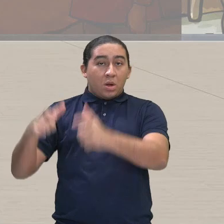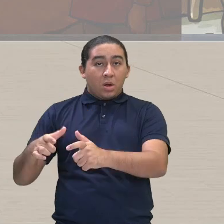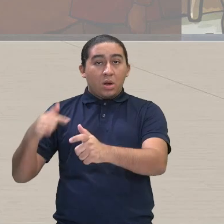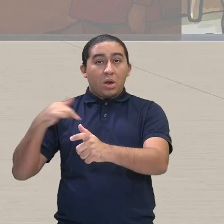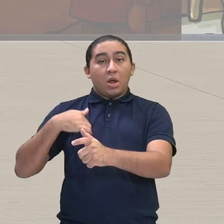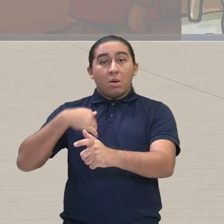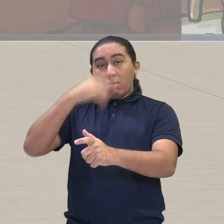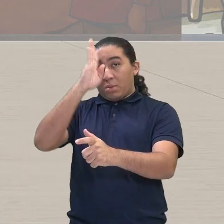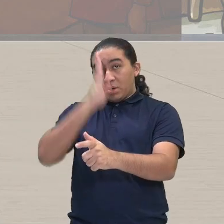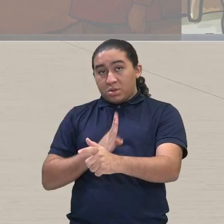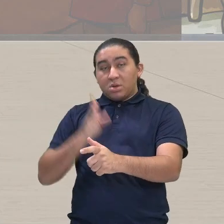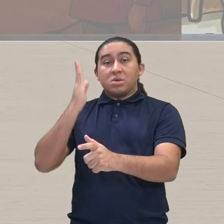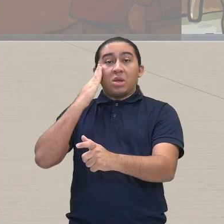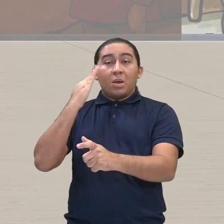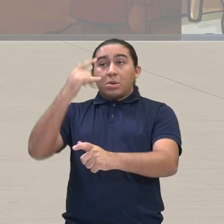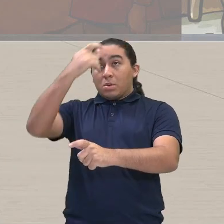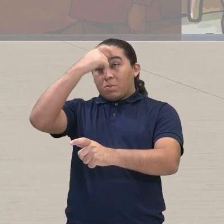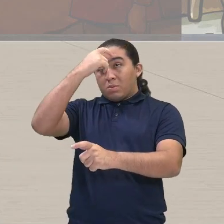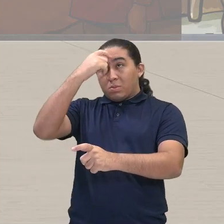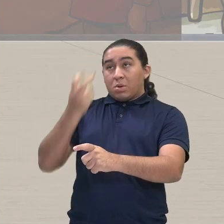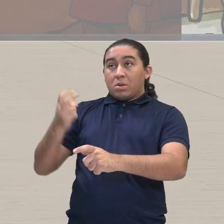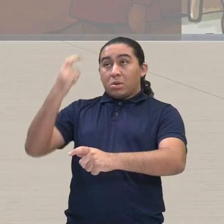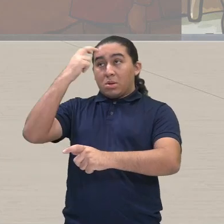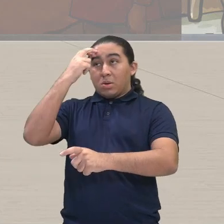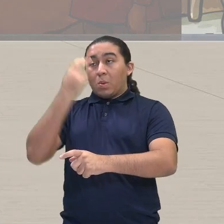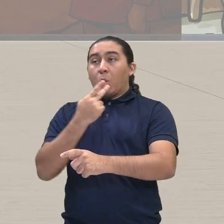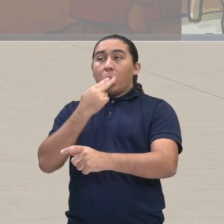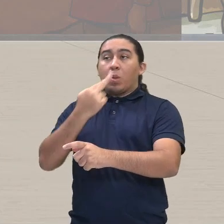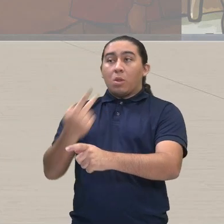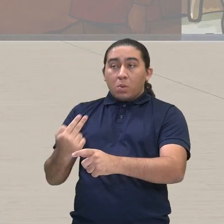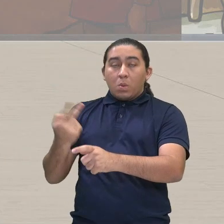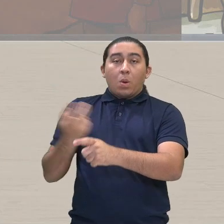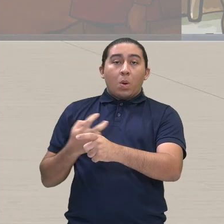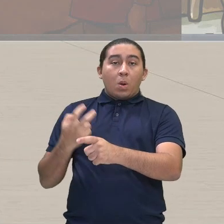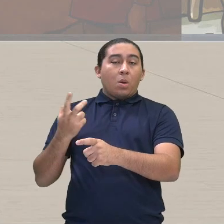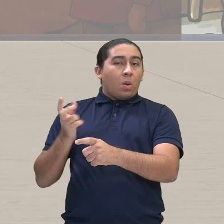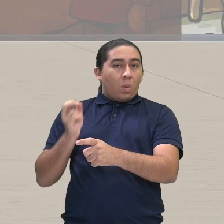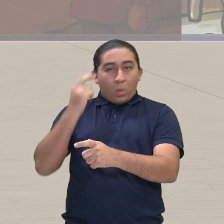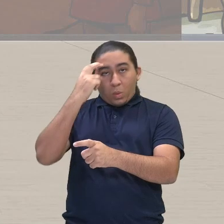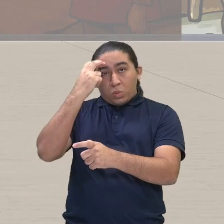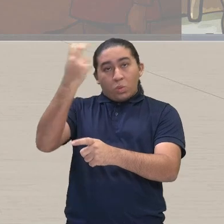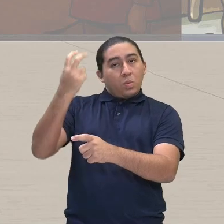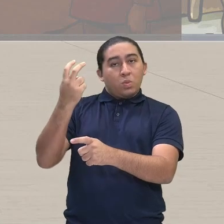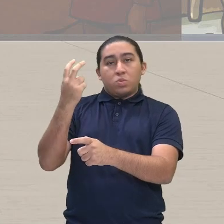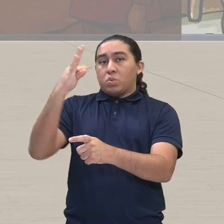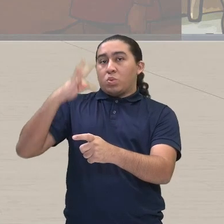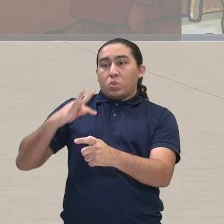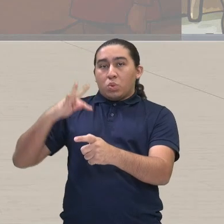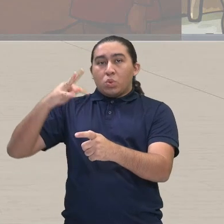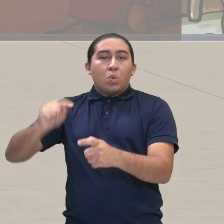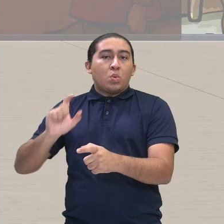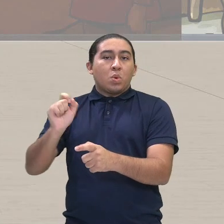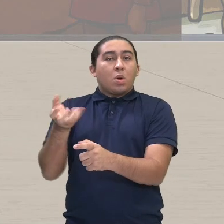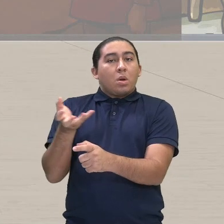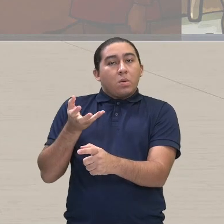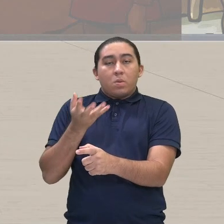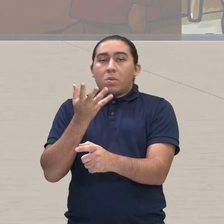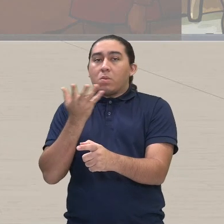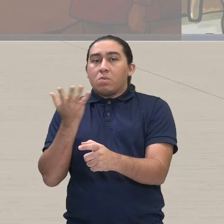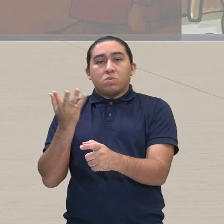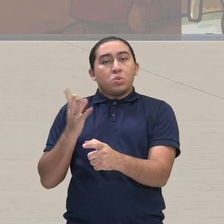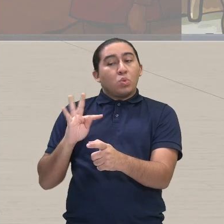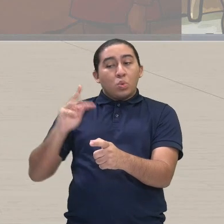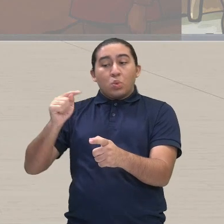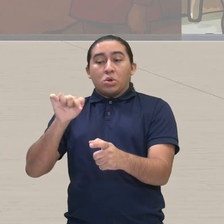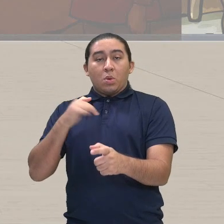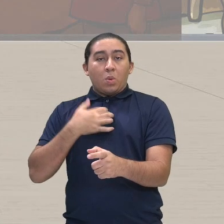falar, de pensar, meu modo, como eu ajo no meu dia a dia e as coisas que eu gosto de comer também. Assim como se vier um